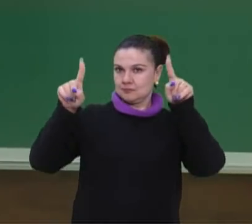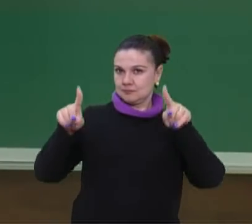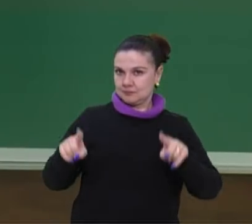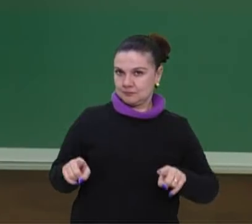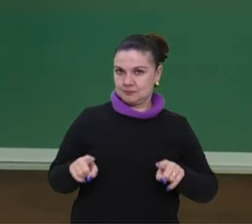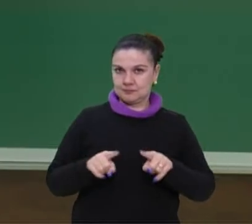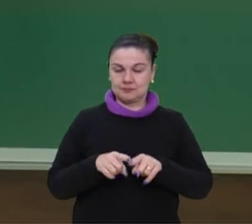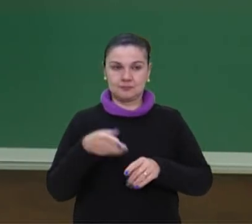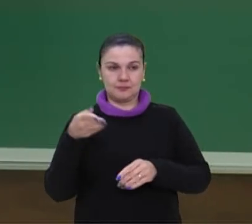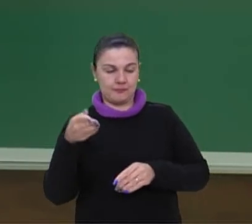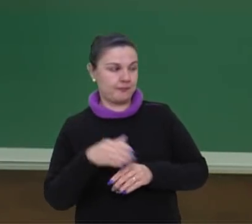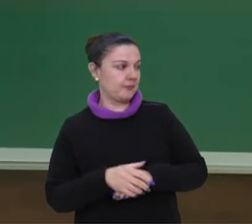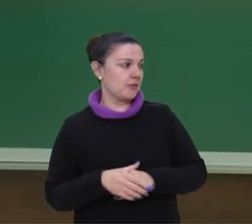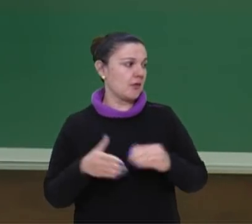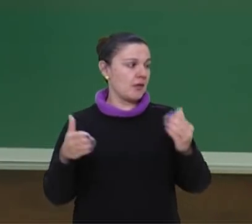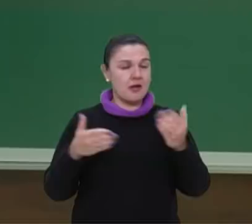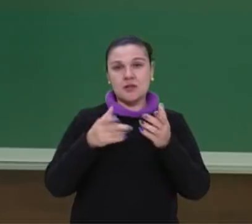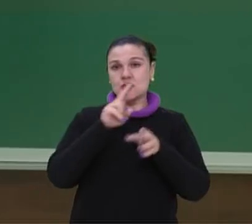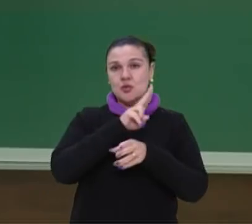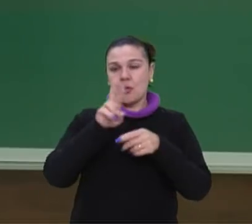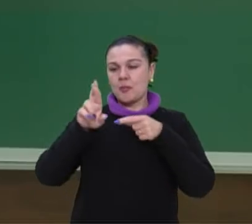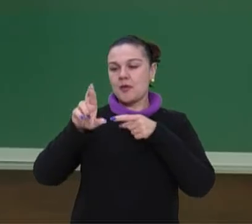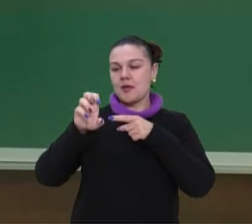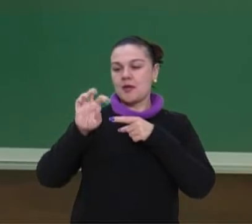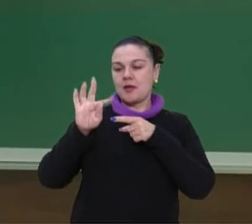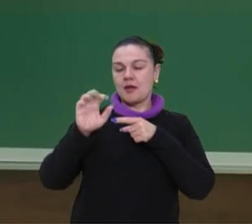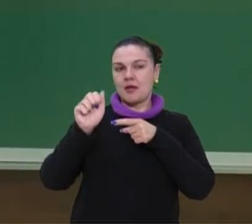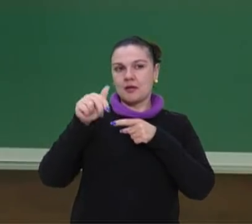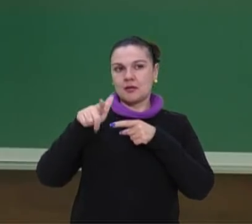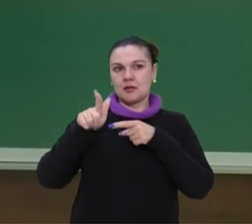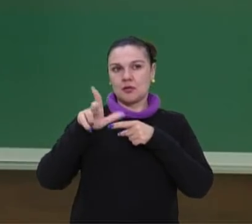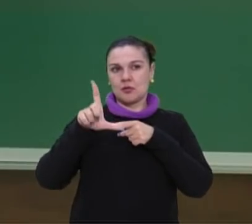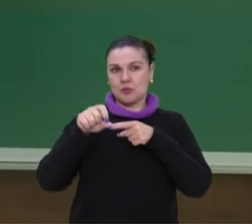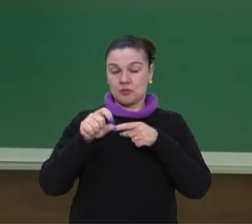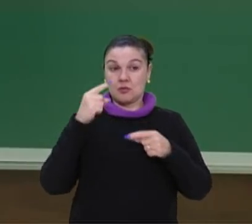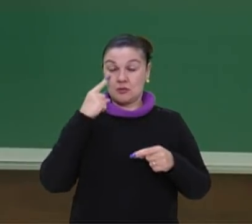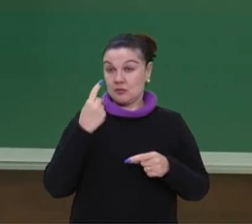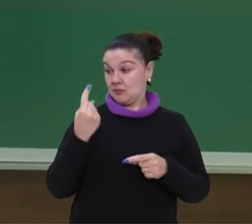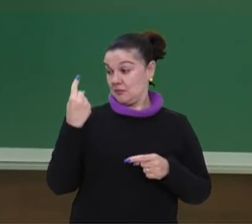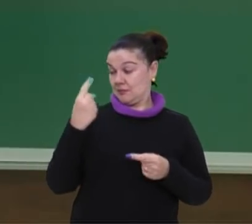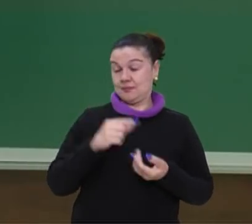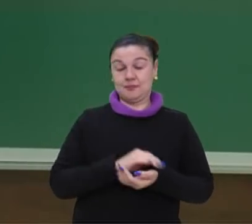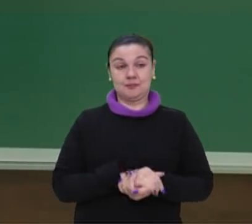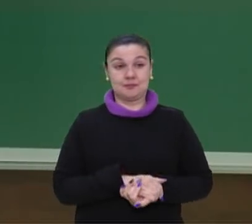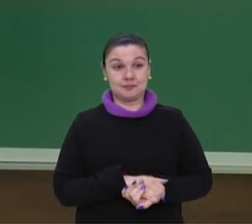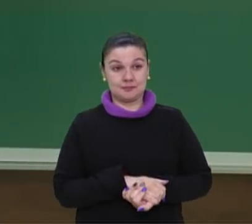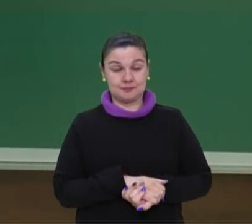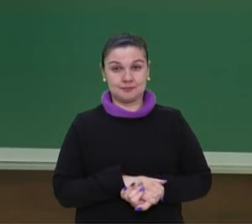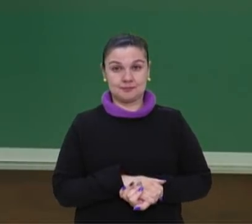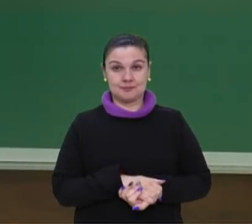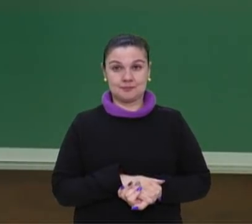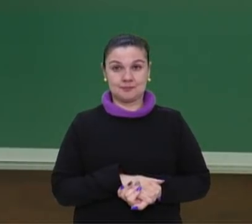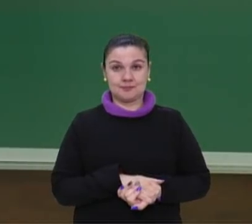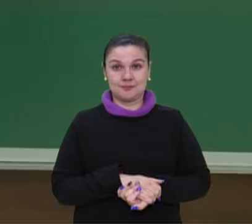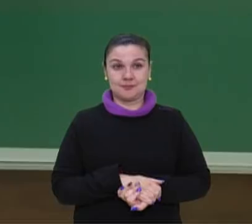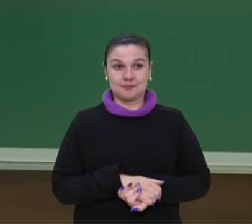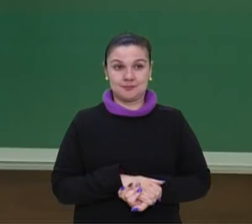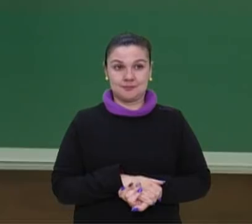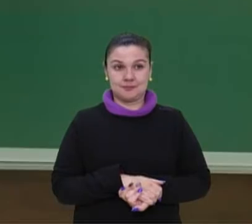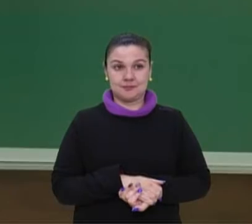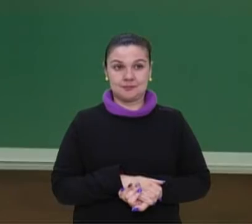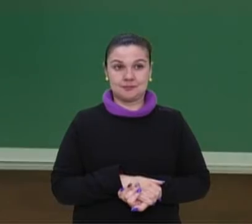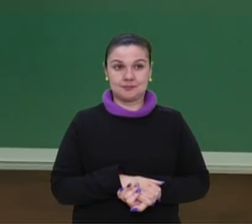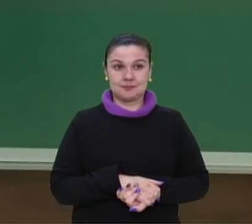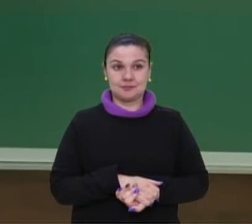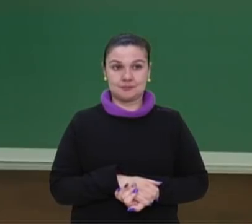quadrilátero, né, um retângulo que é um quadrilátero. Os lados são 4 lados, né? E